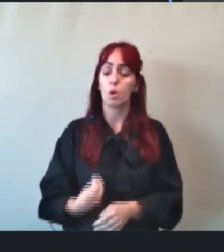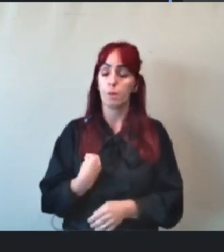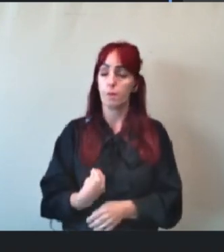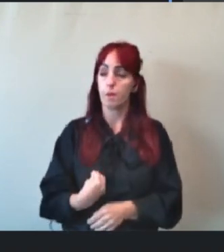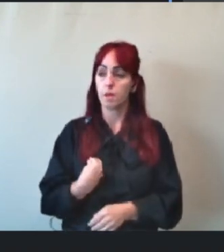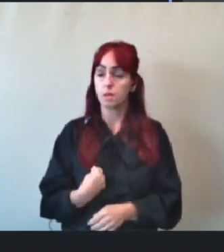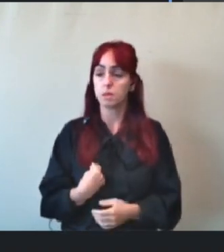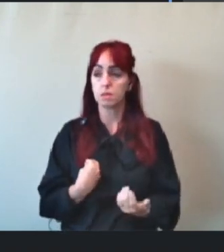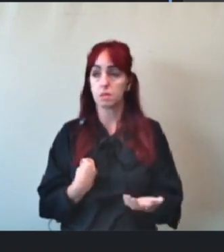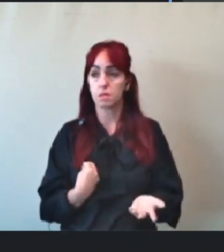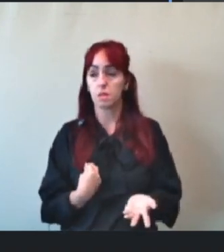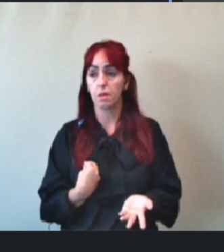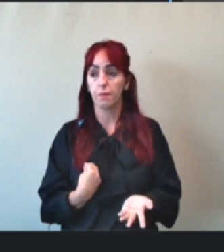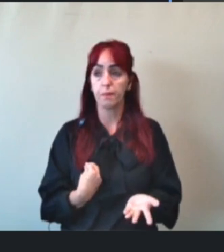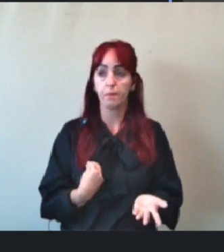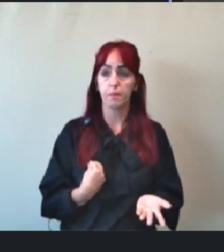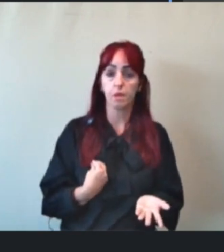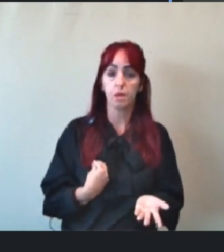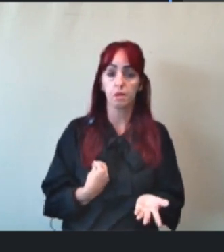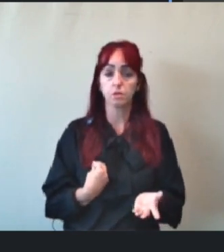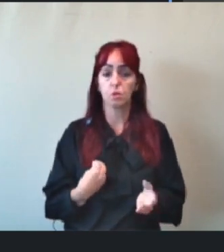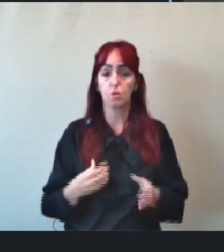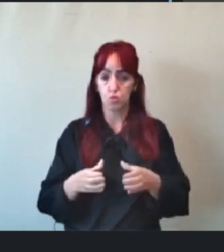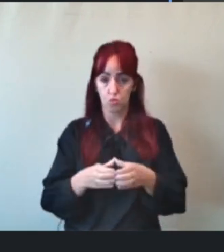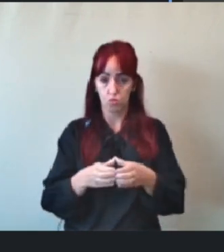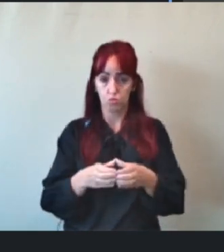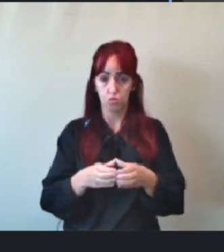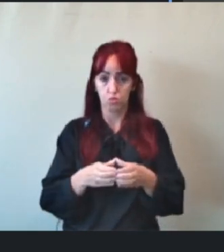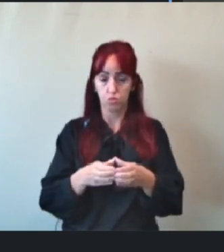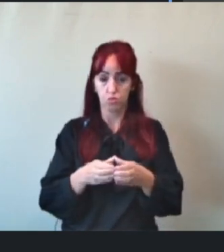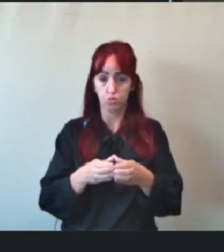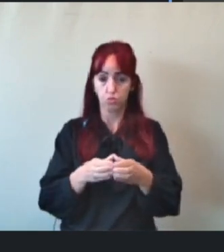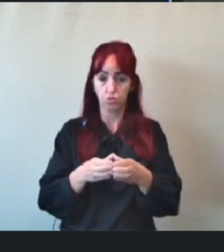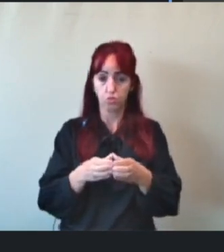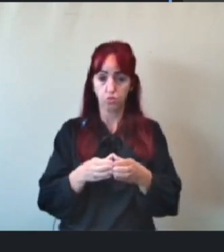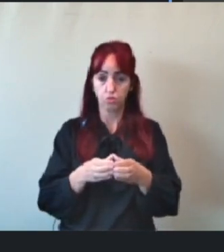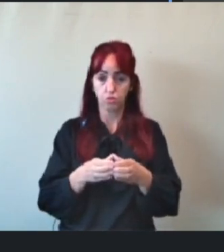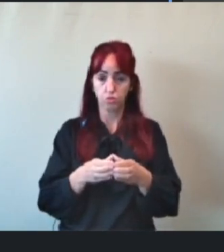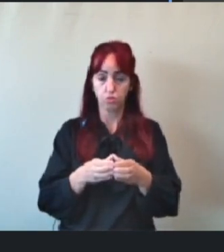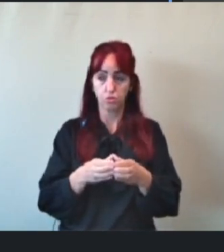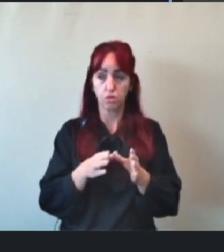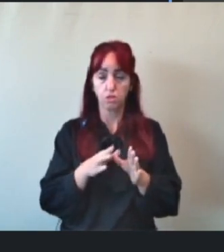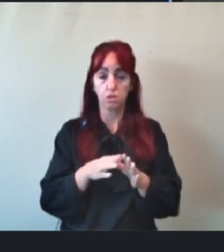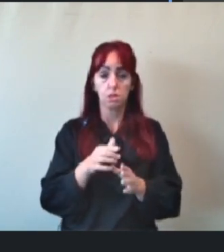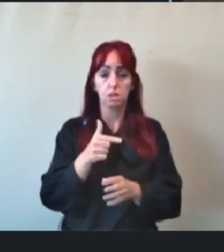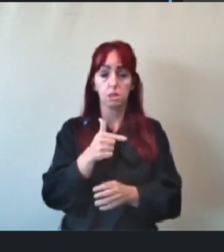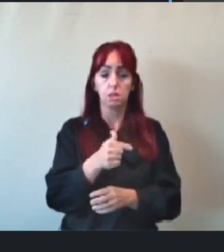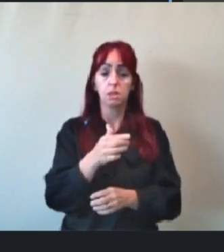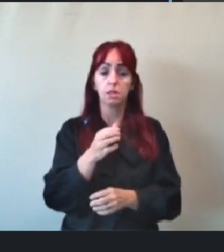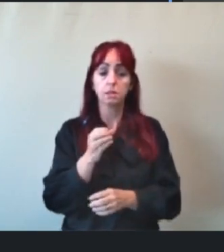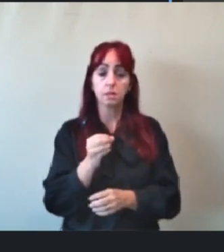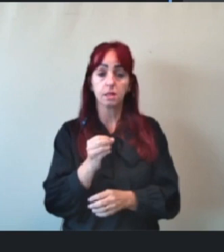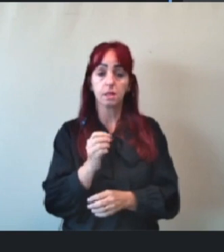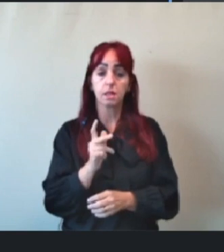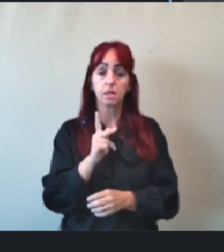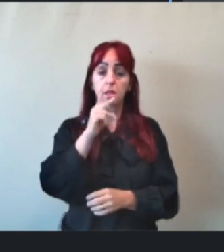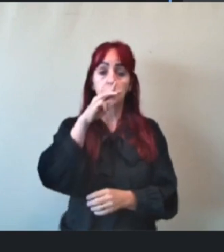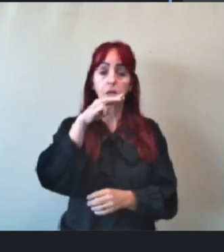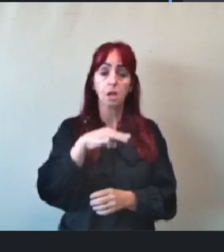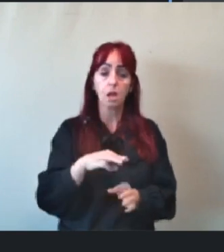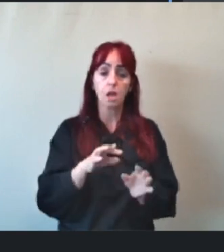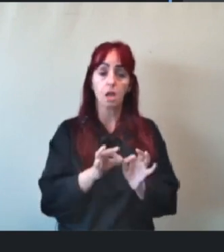dizer assim, um pacote de 70 quilômetros de vias que